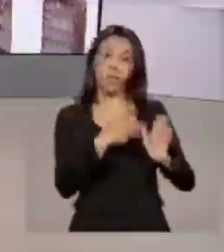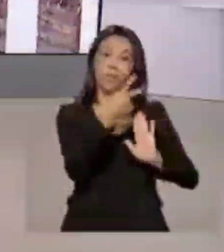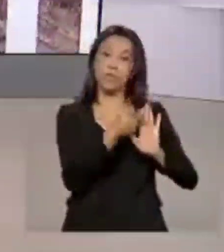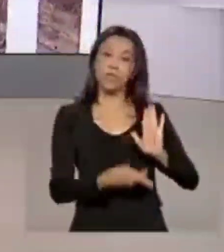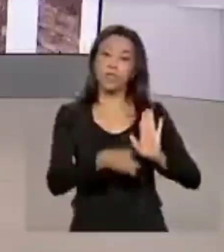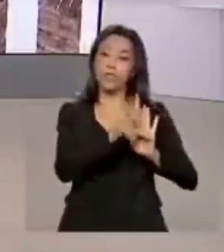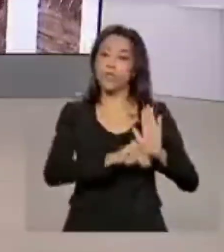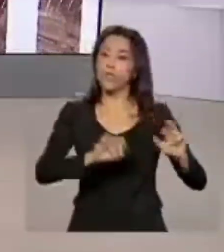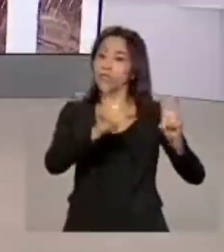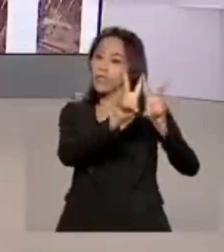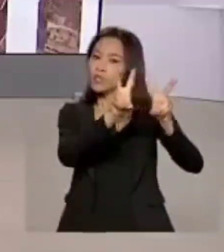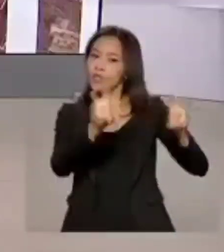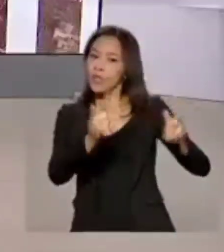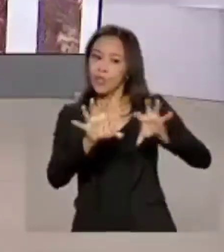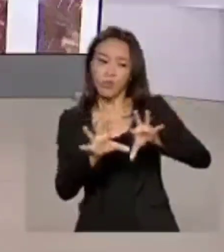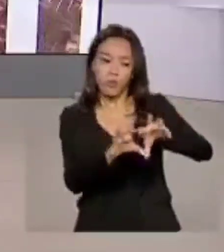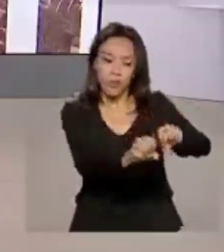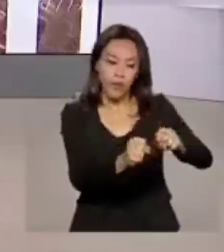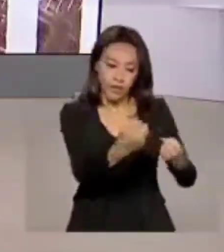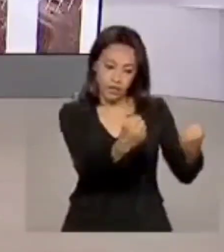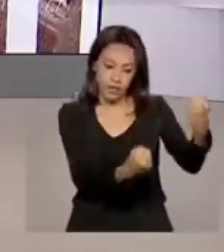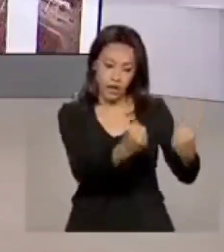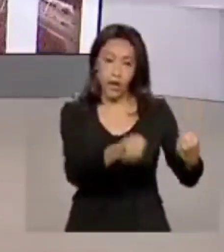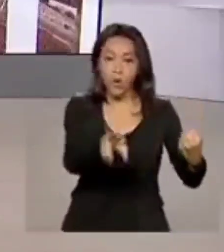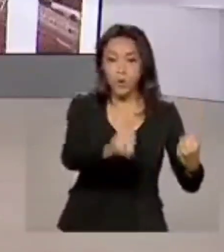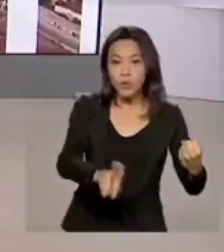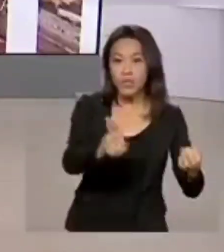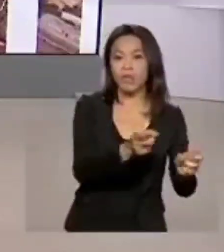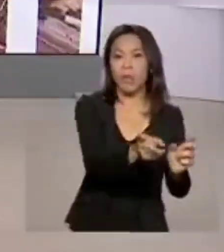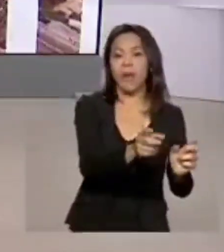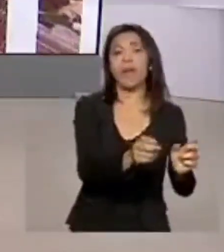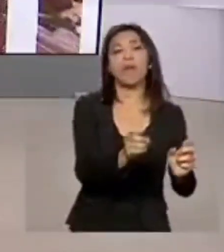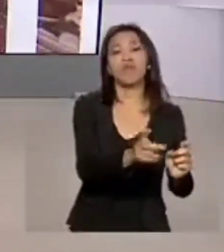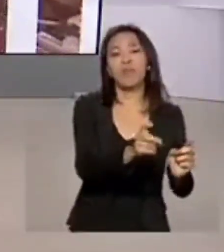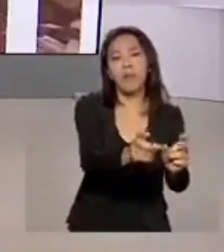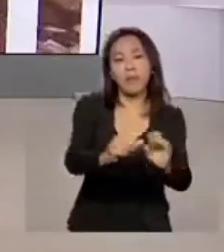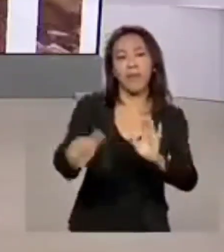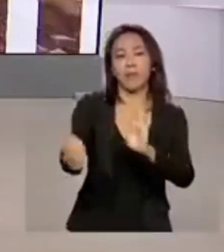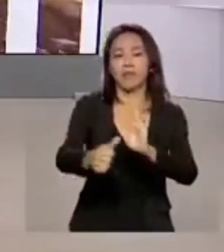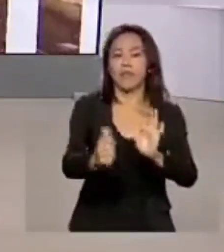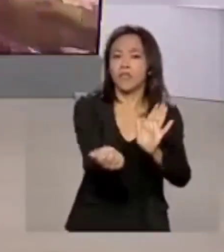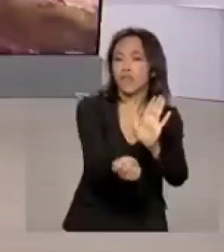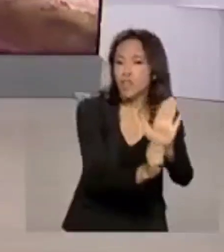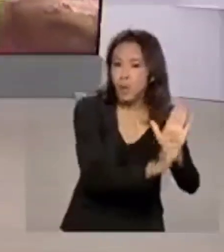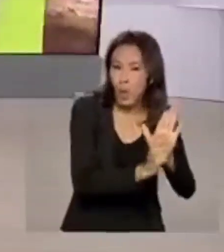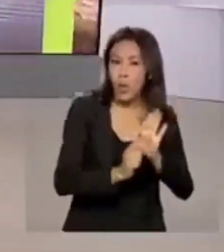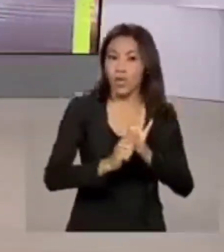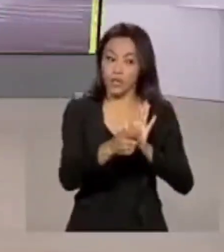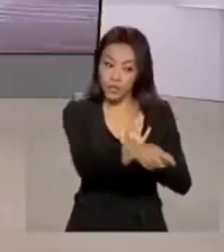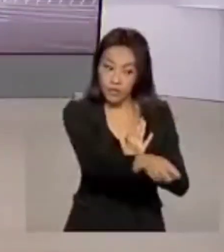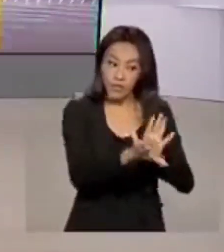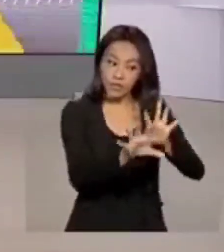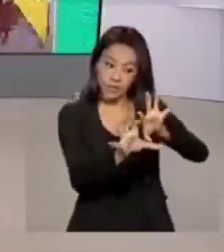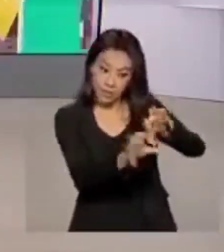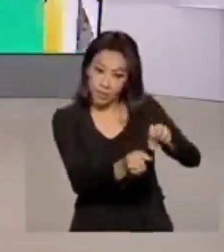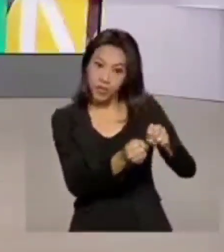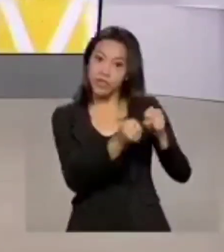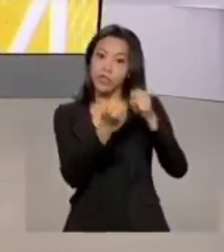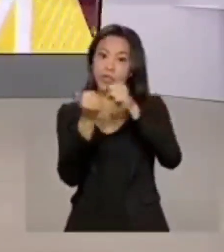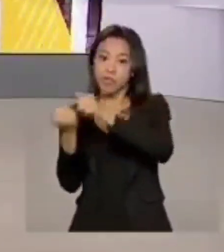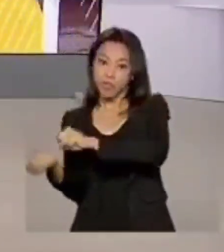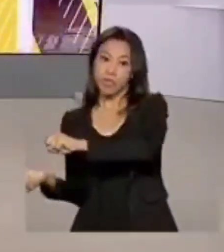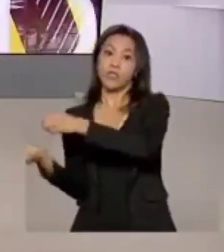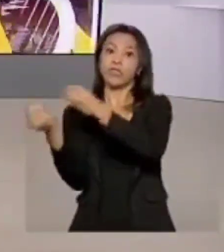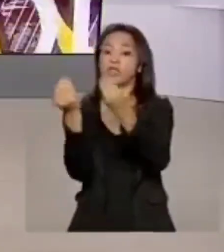a apreensão de veículos usados no tráfico de drogas. A medida proíbe que eles sejam devolvidos aos criminosos e tem